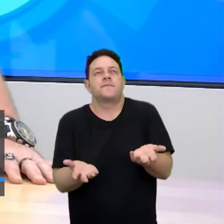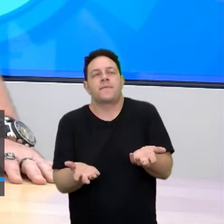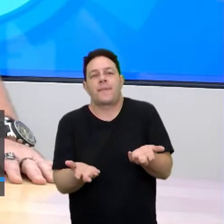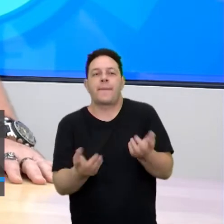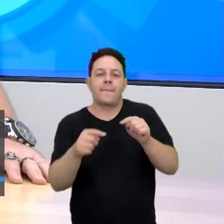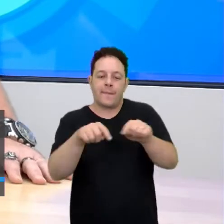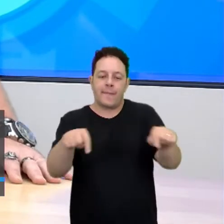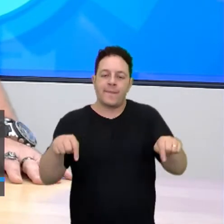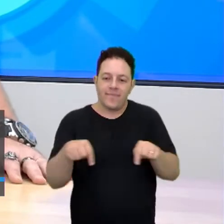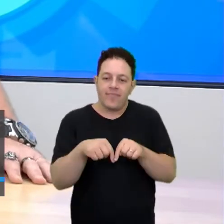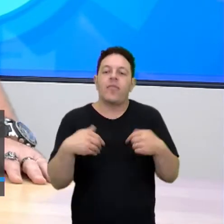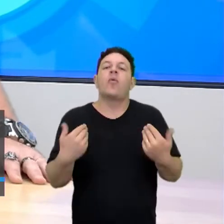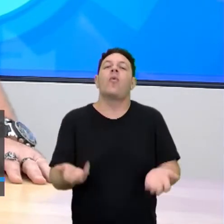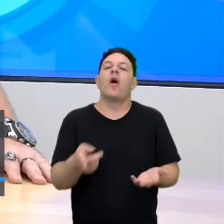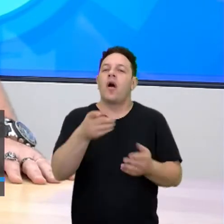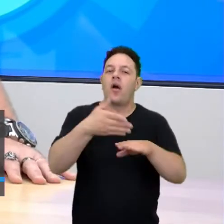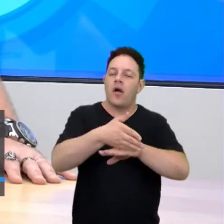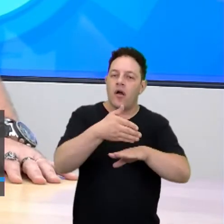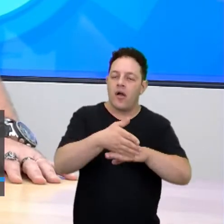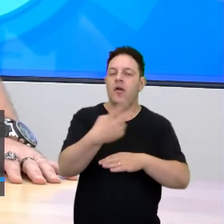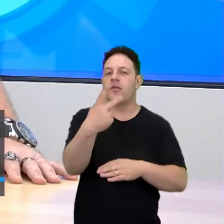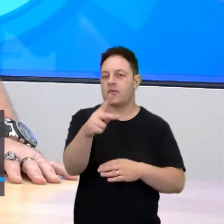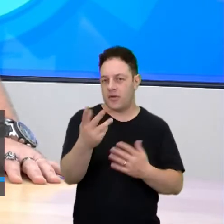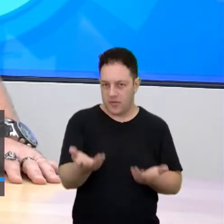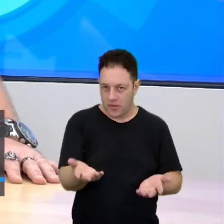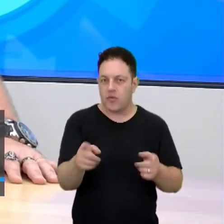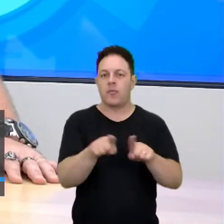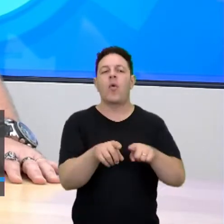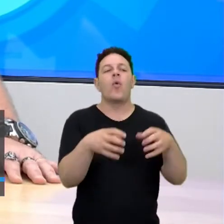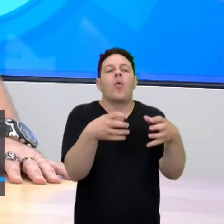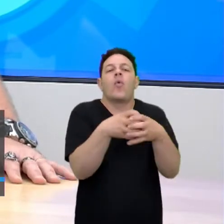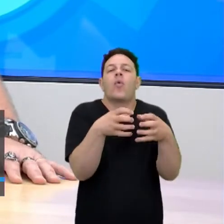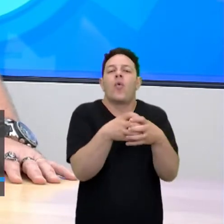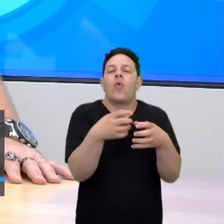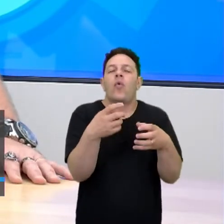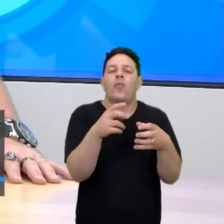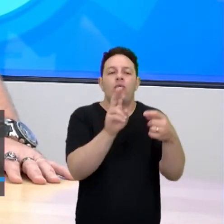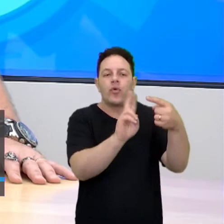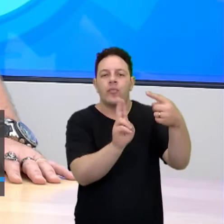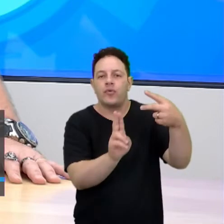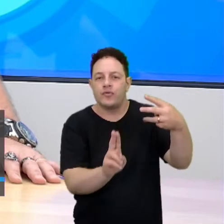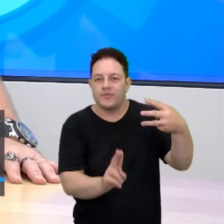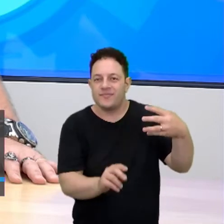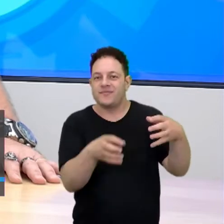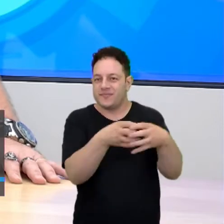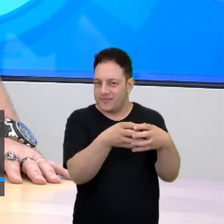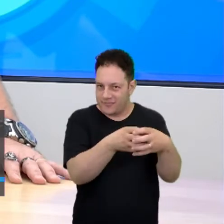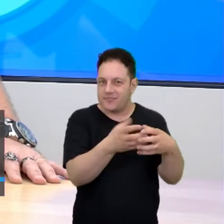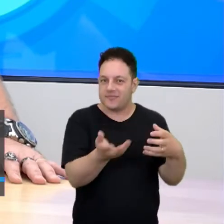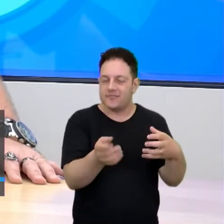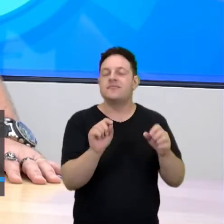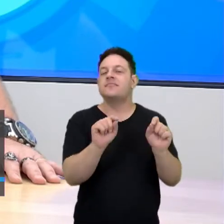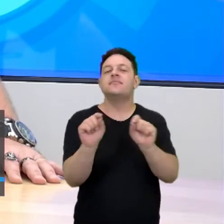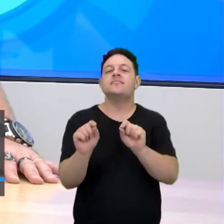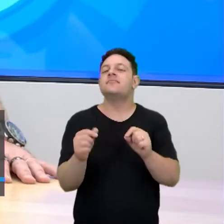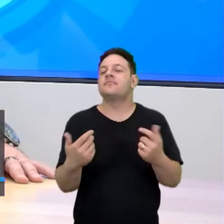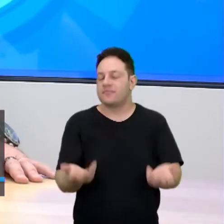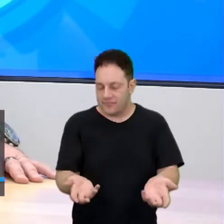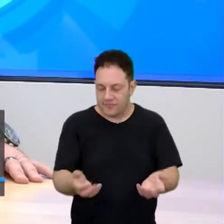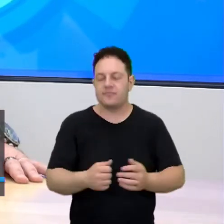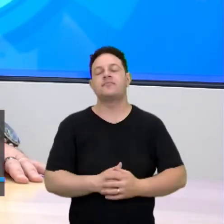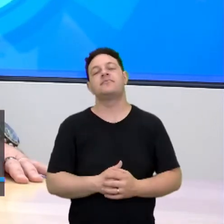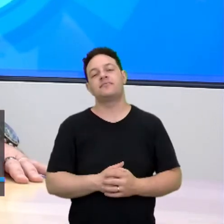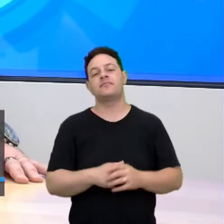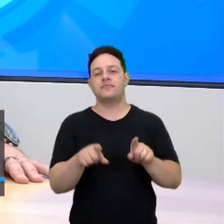a sala de aula que vocês frequentam, os grupos, os alunos que estão formados aí nos grupos,